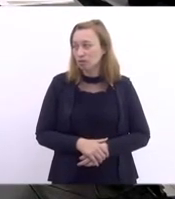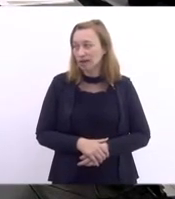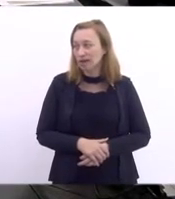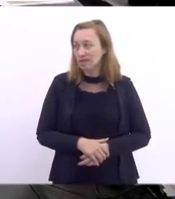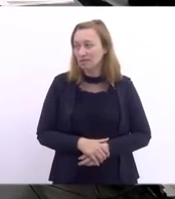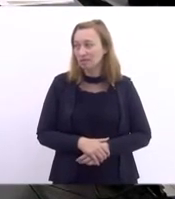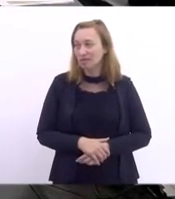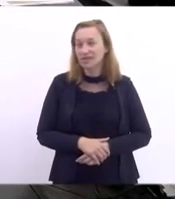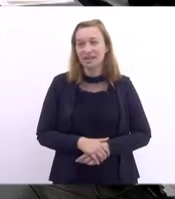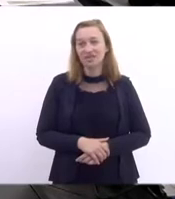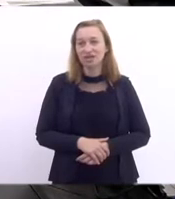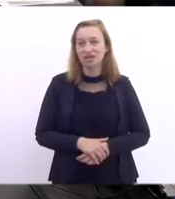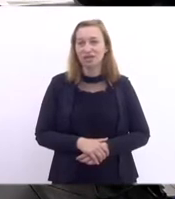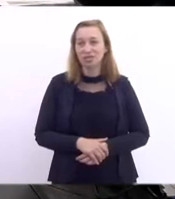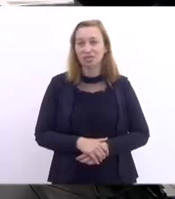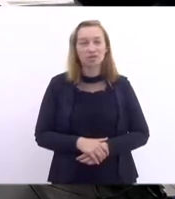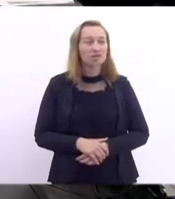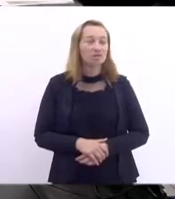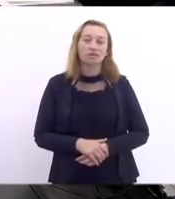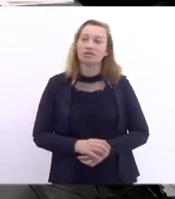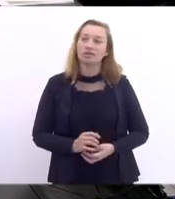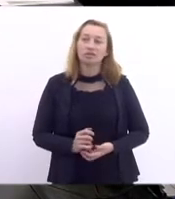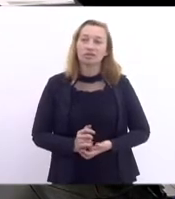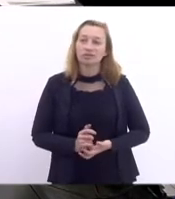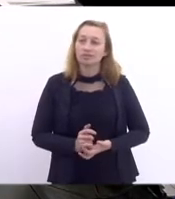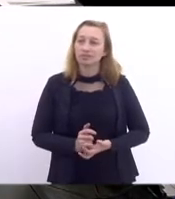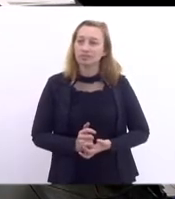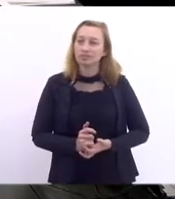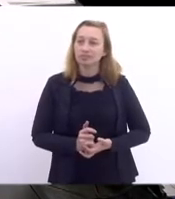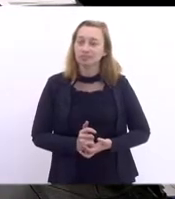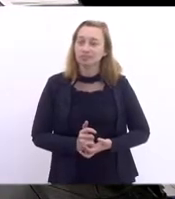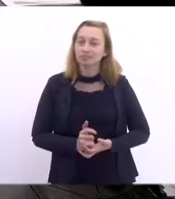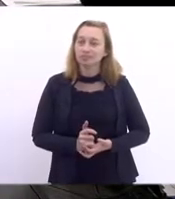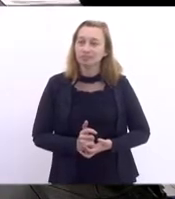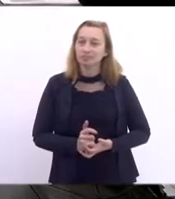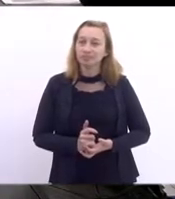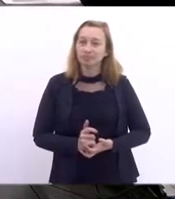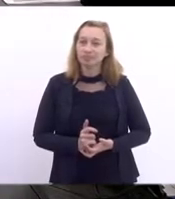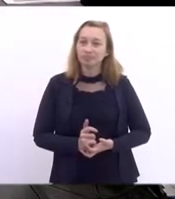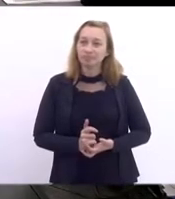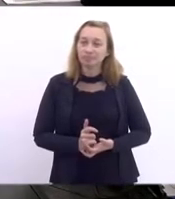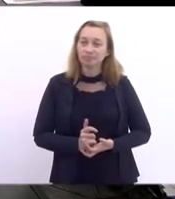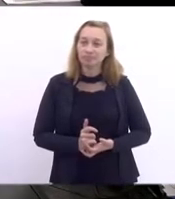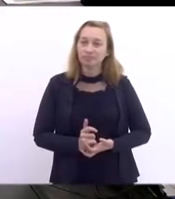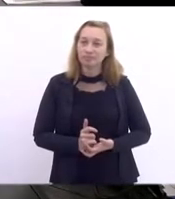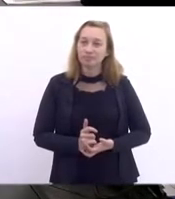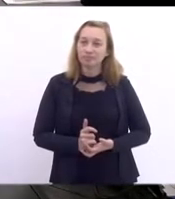E aí E aí o